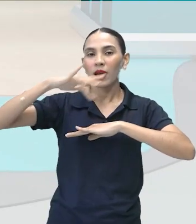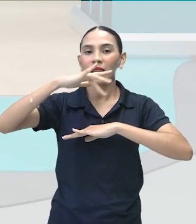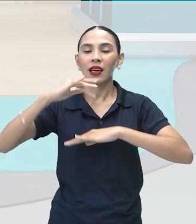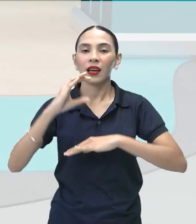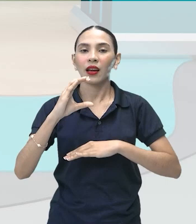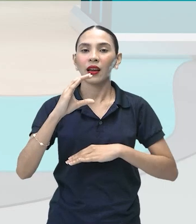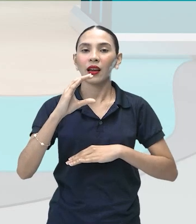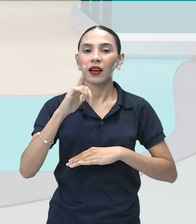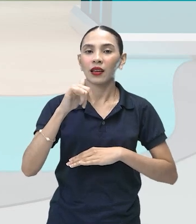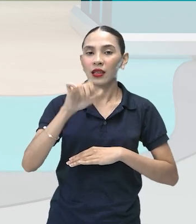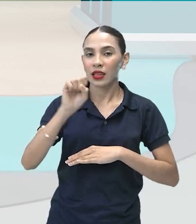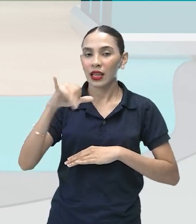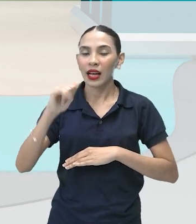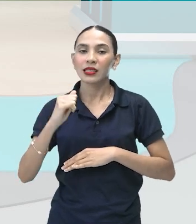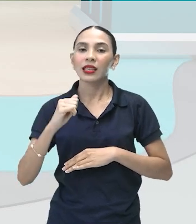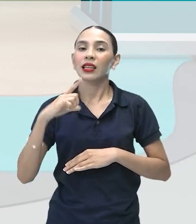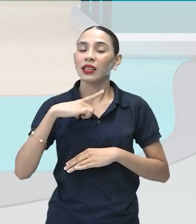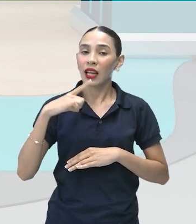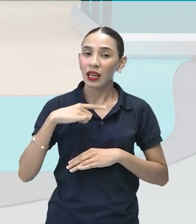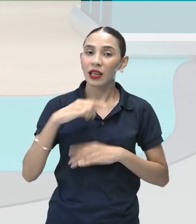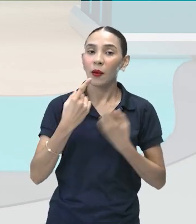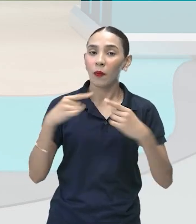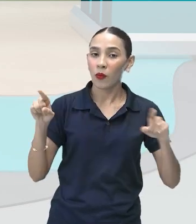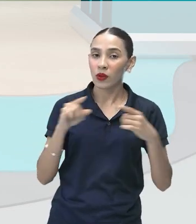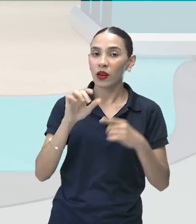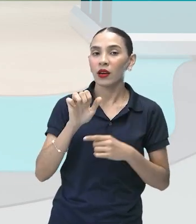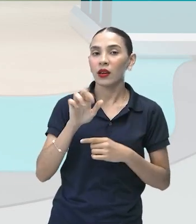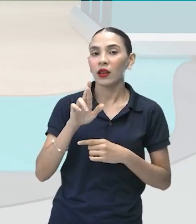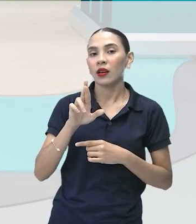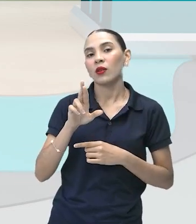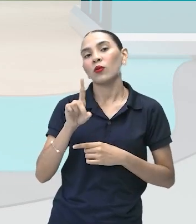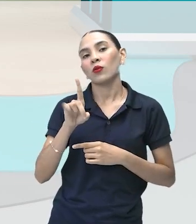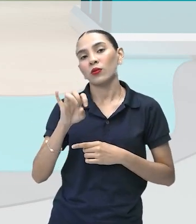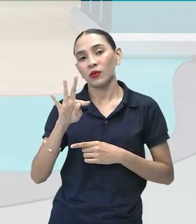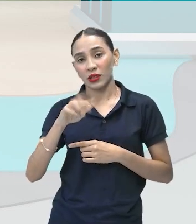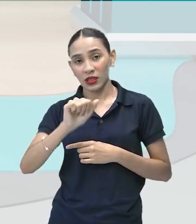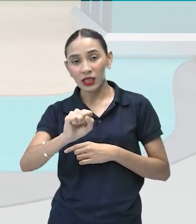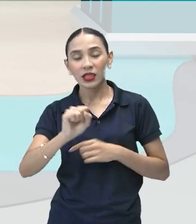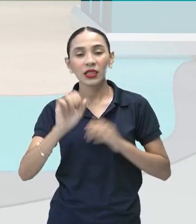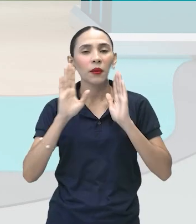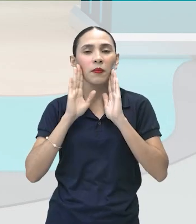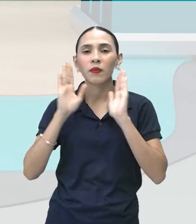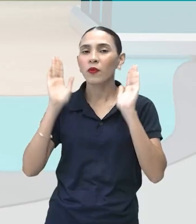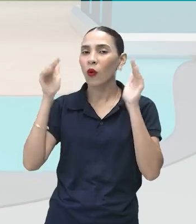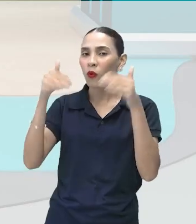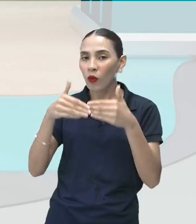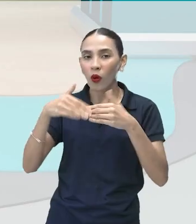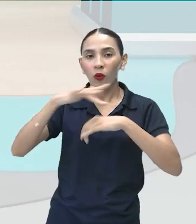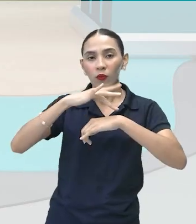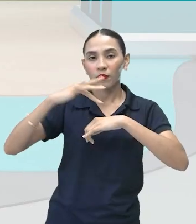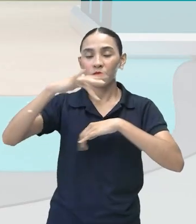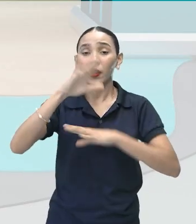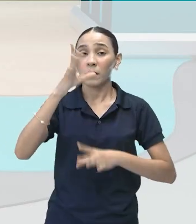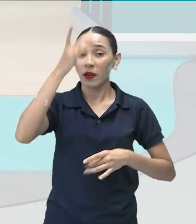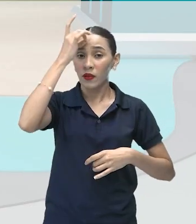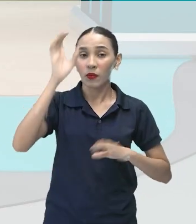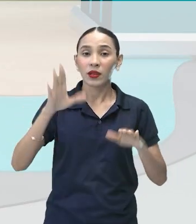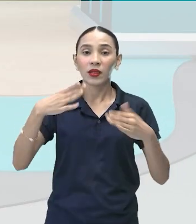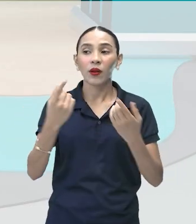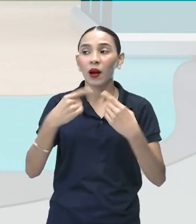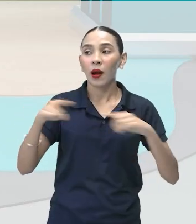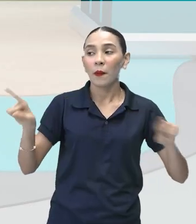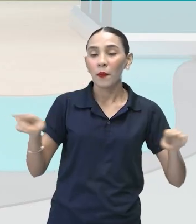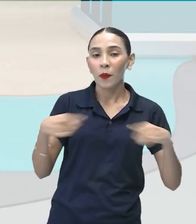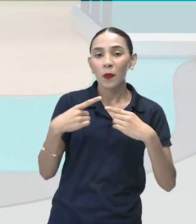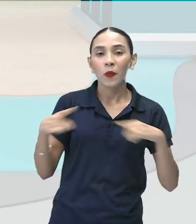por músicas eruditas, muitas vezes compostas especificamente para a performance. Então, a música ela vai